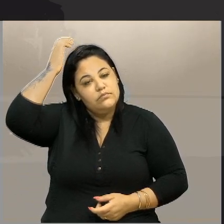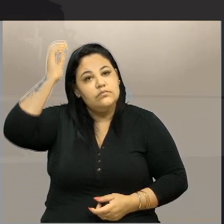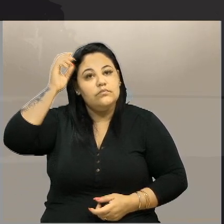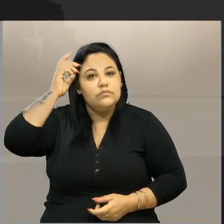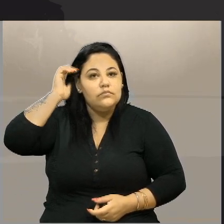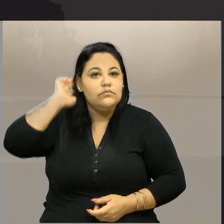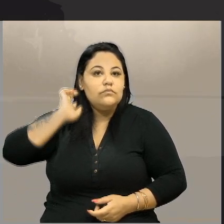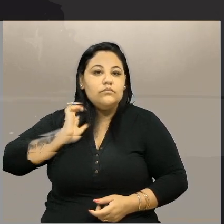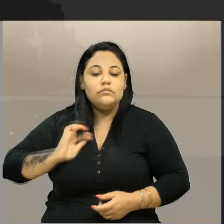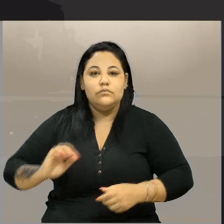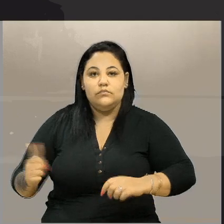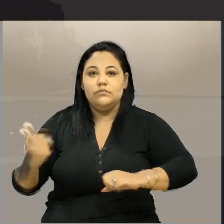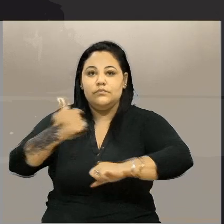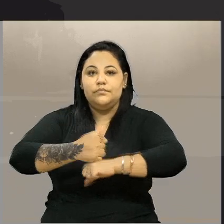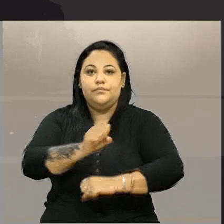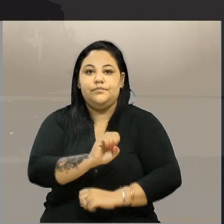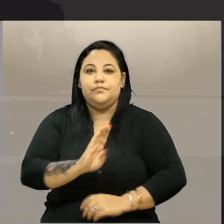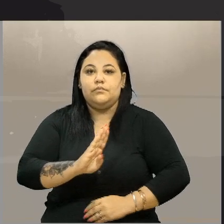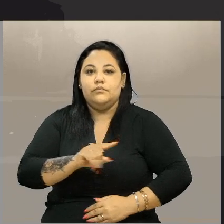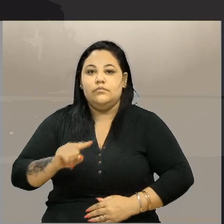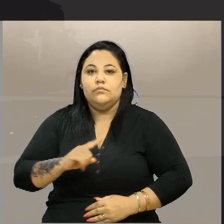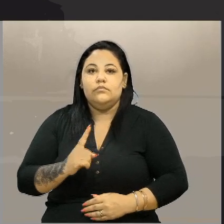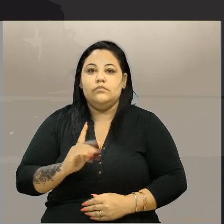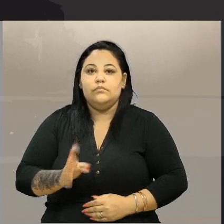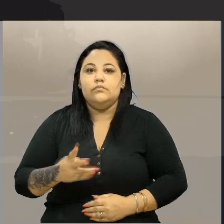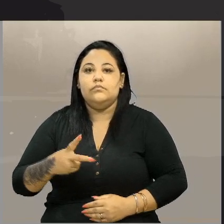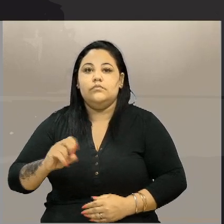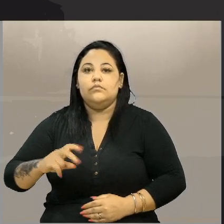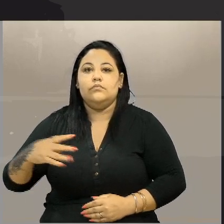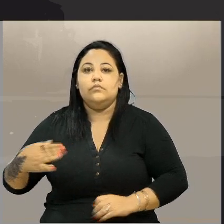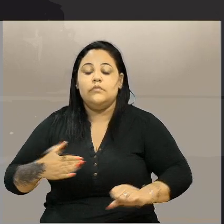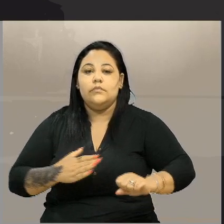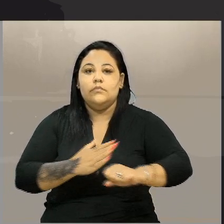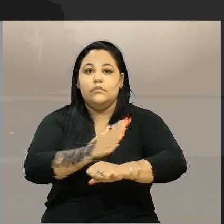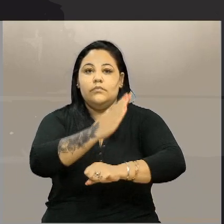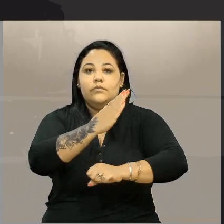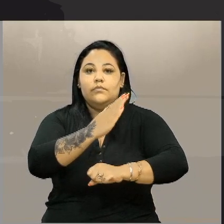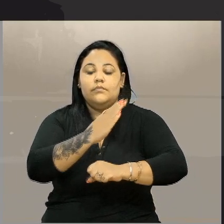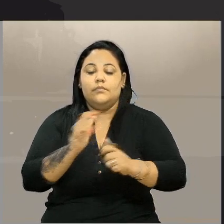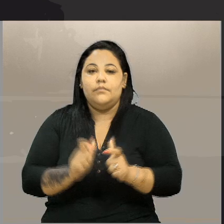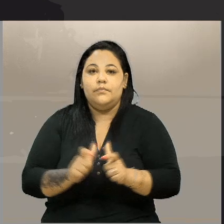O substitutivo USB-1/2024